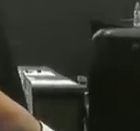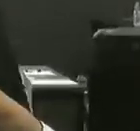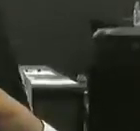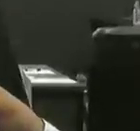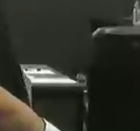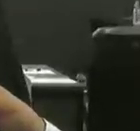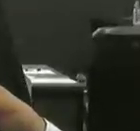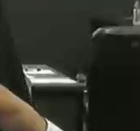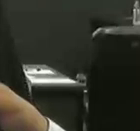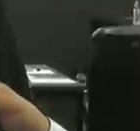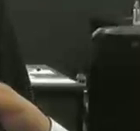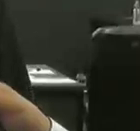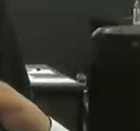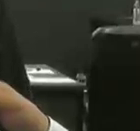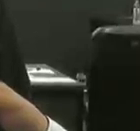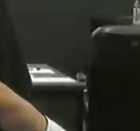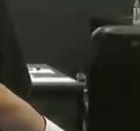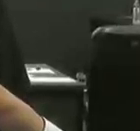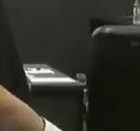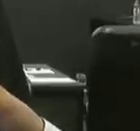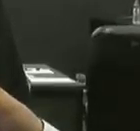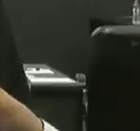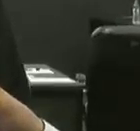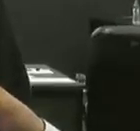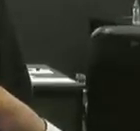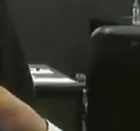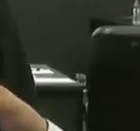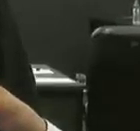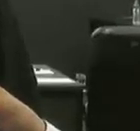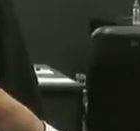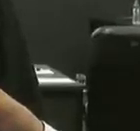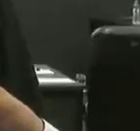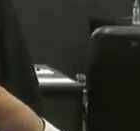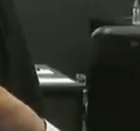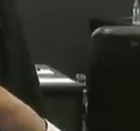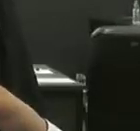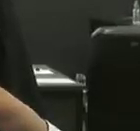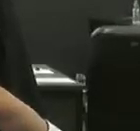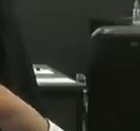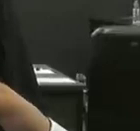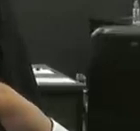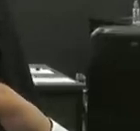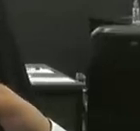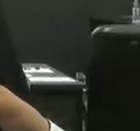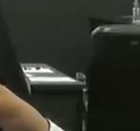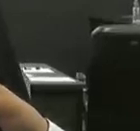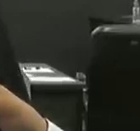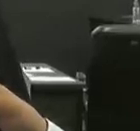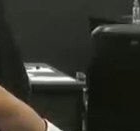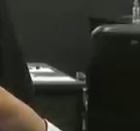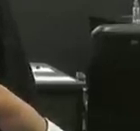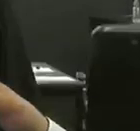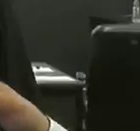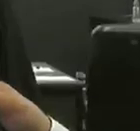da antiga paróquia Senhor Bom Jesus, que eu estava esperando o deputado Carlão me passar o número do processo, do dinheiro que caiu na